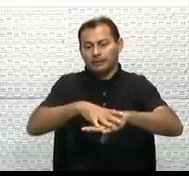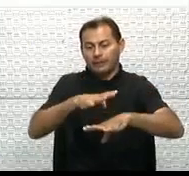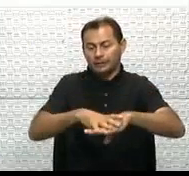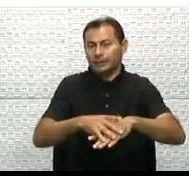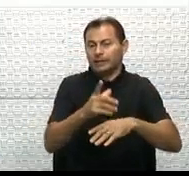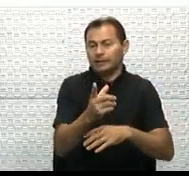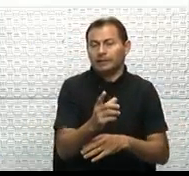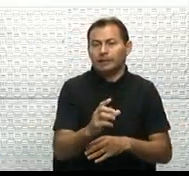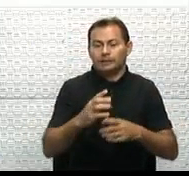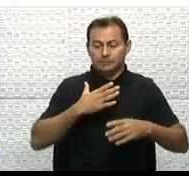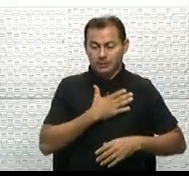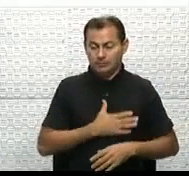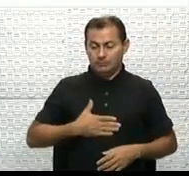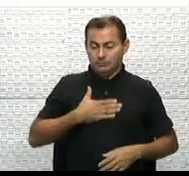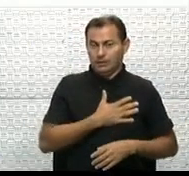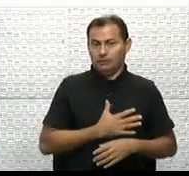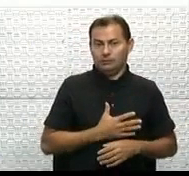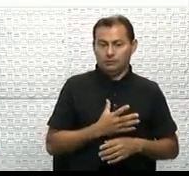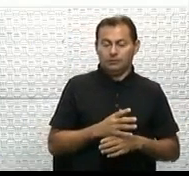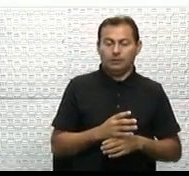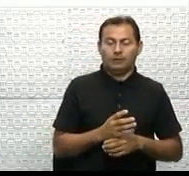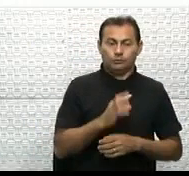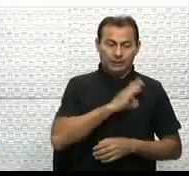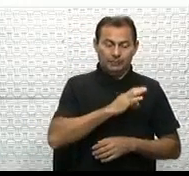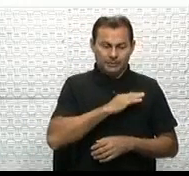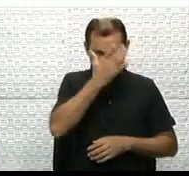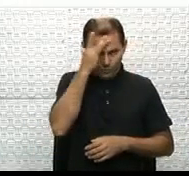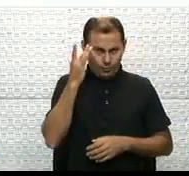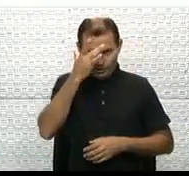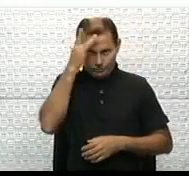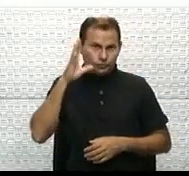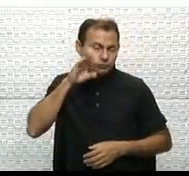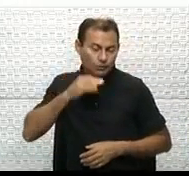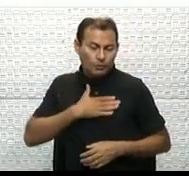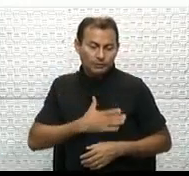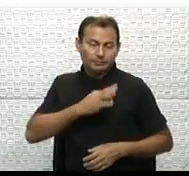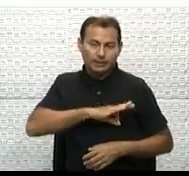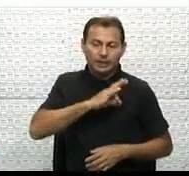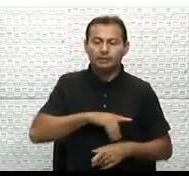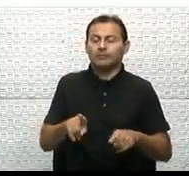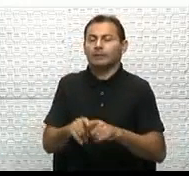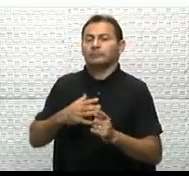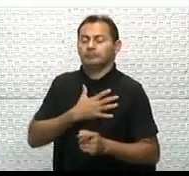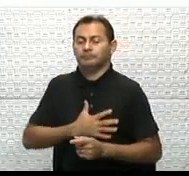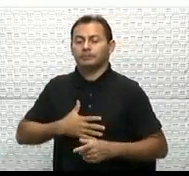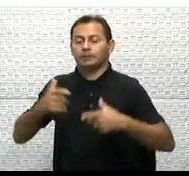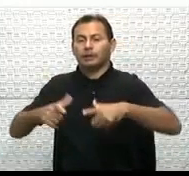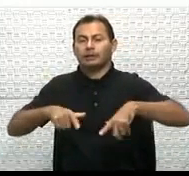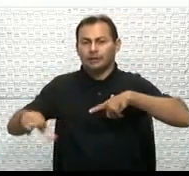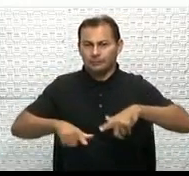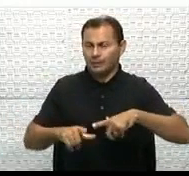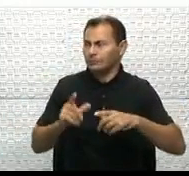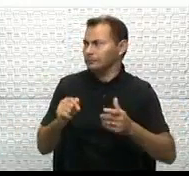entre a satisfação em relação à remuneração e a satisfação em relação às condições de